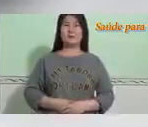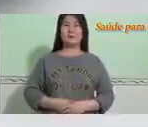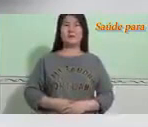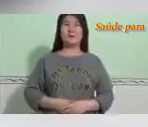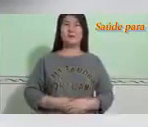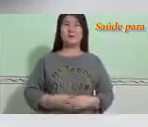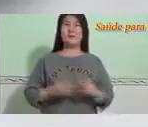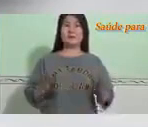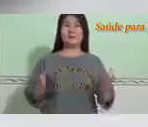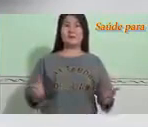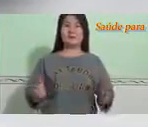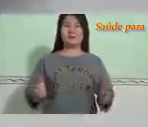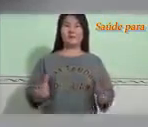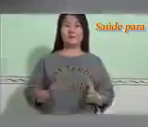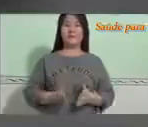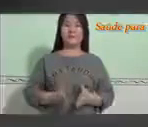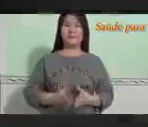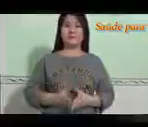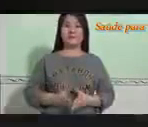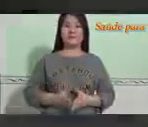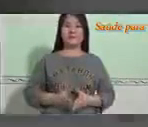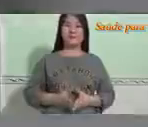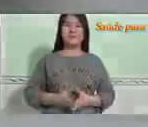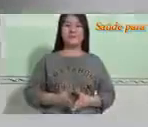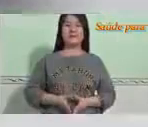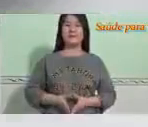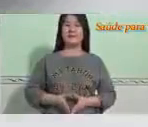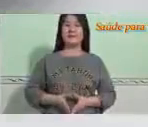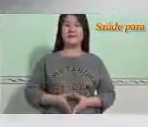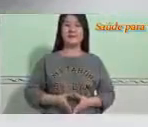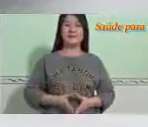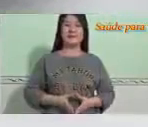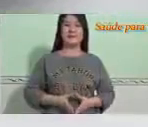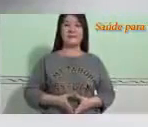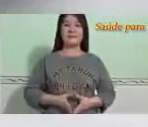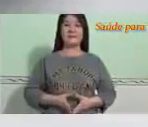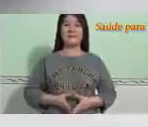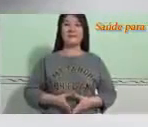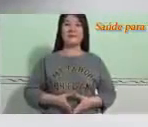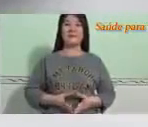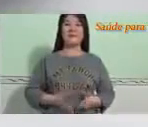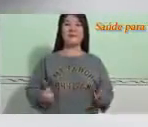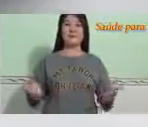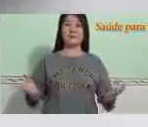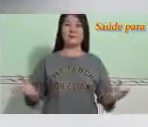causa específica, vírgula, podendo surgir em qualquer idade, vírgula.